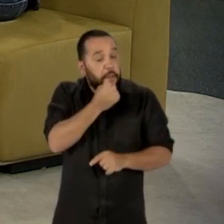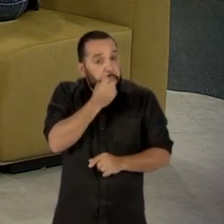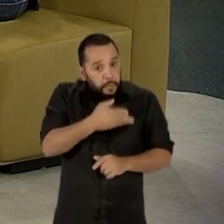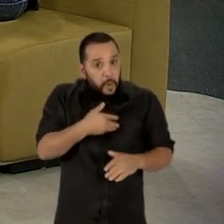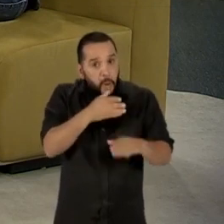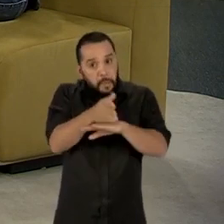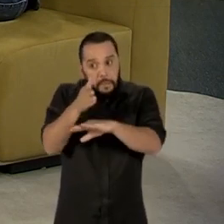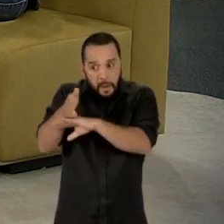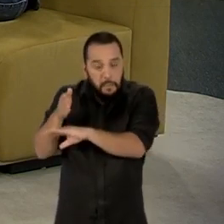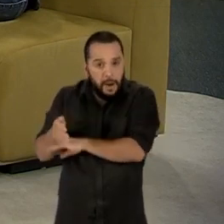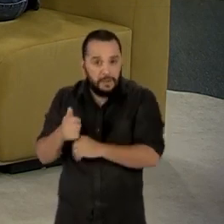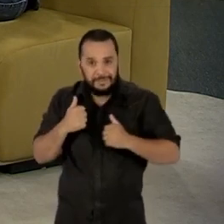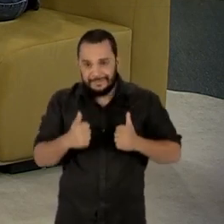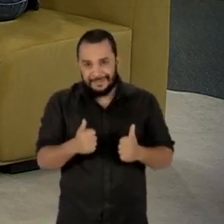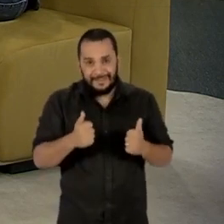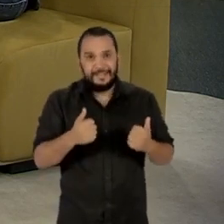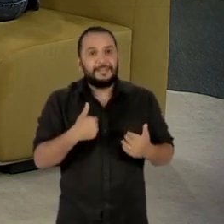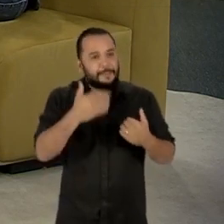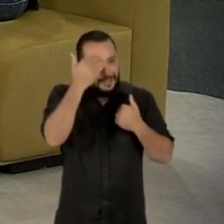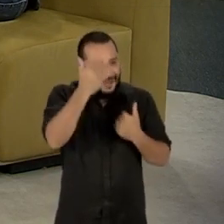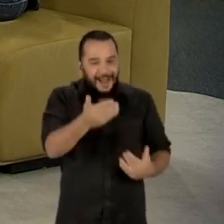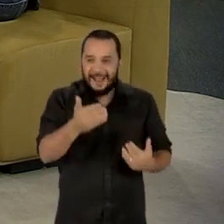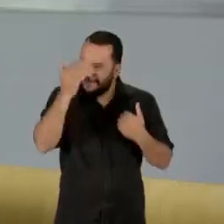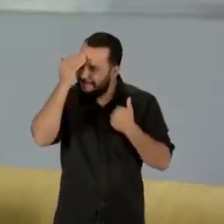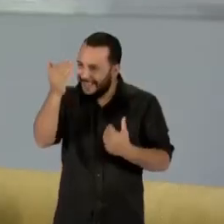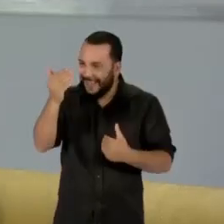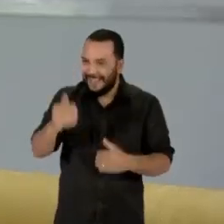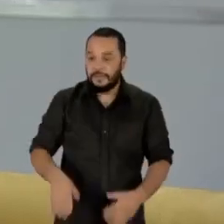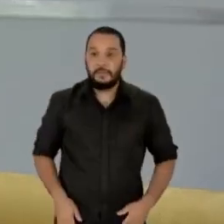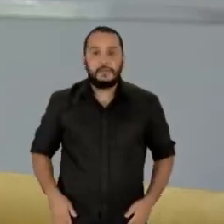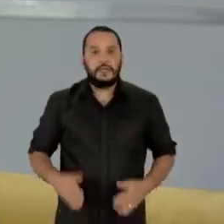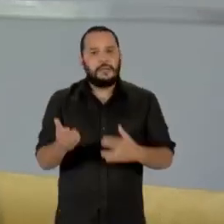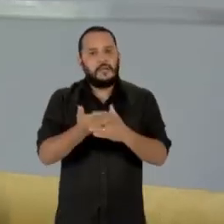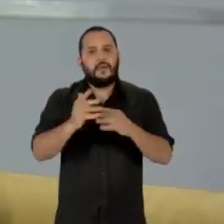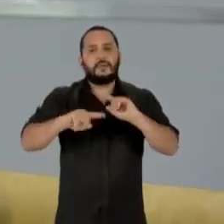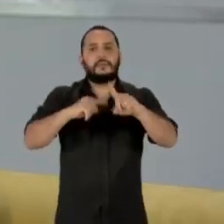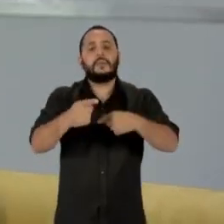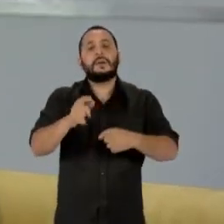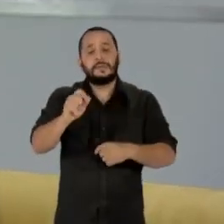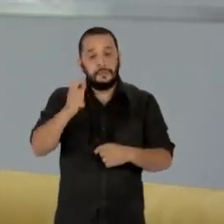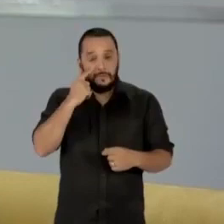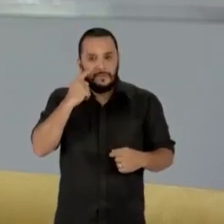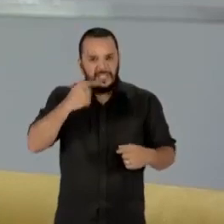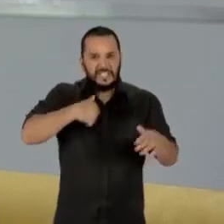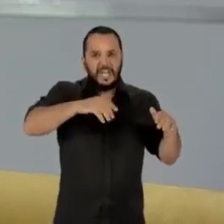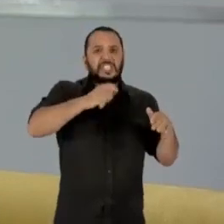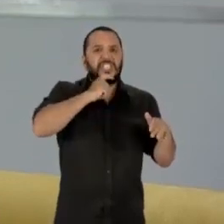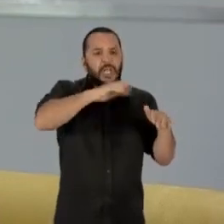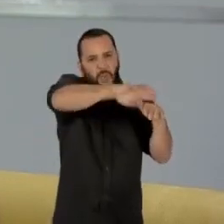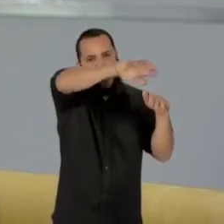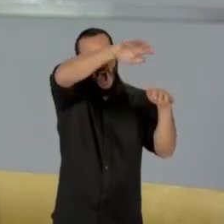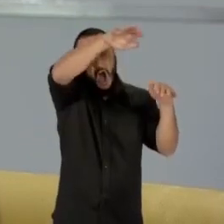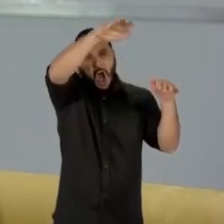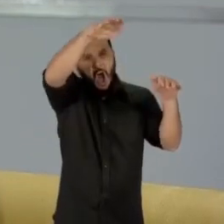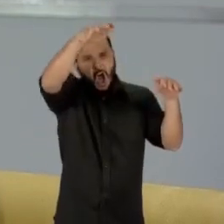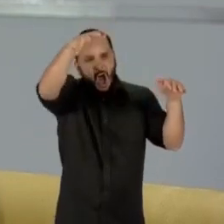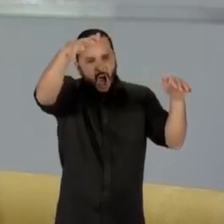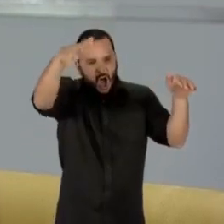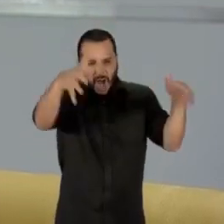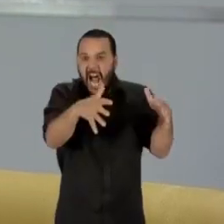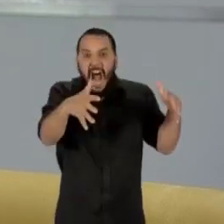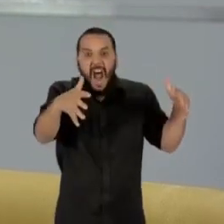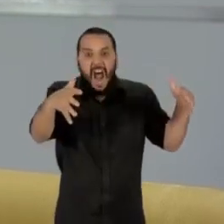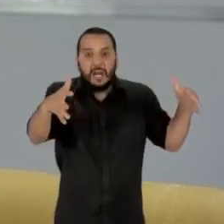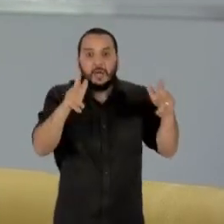participar valeu obrigado e foi desligado aí depois do intervalo um iceberg do tamanho da cidade de são paulo se